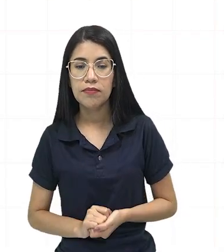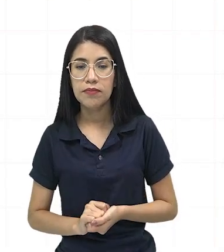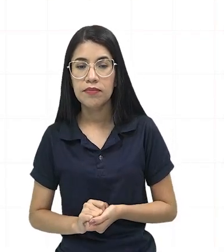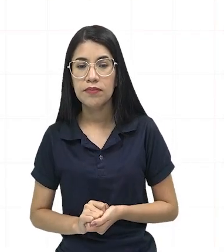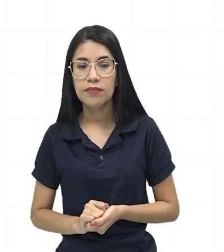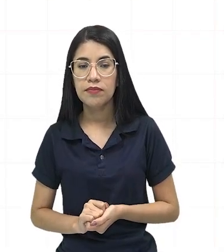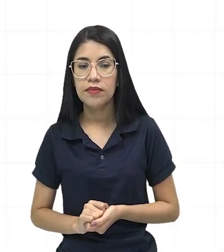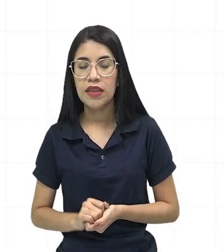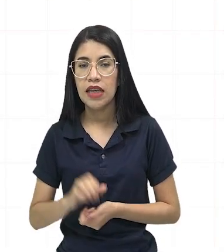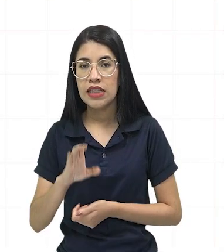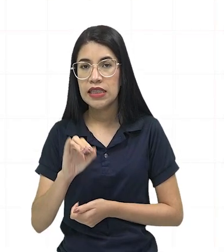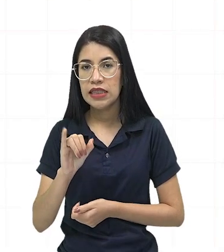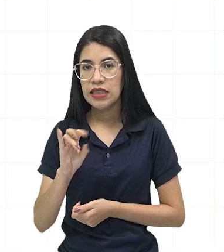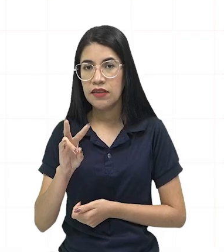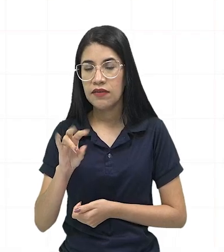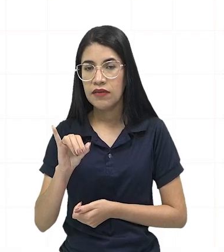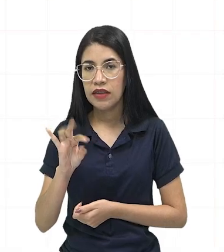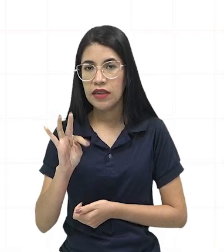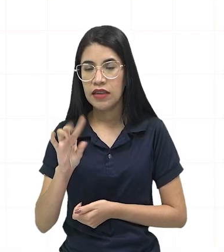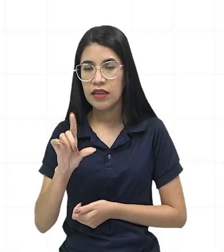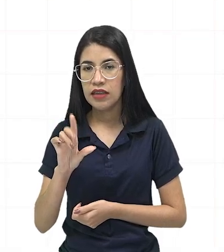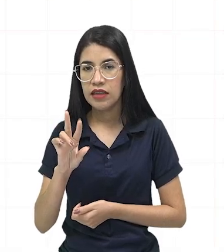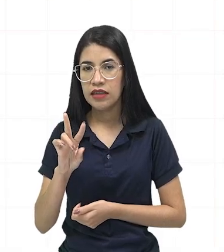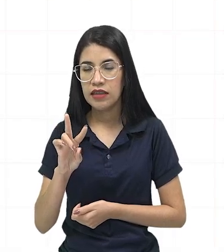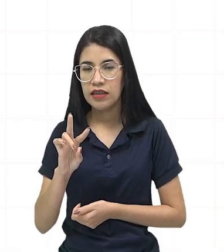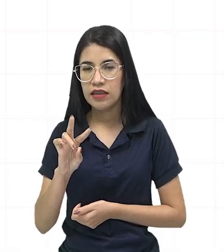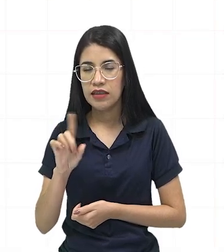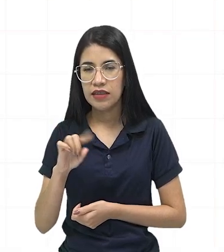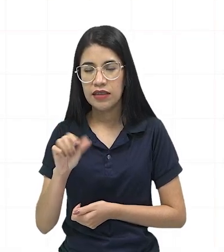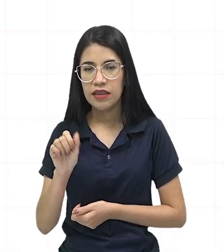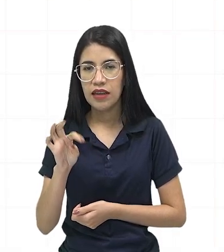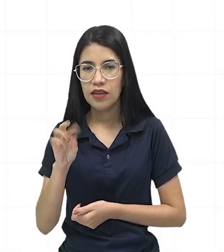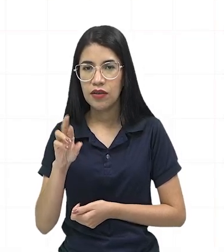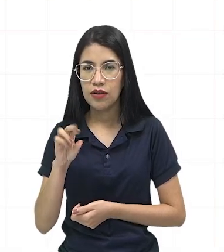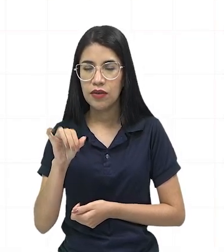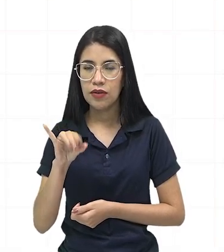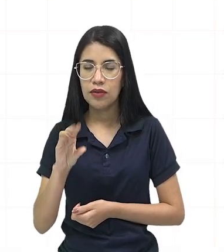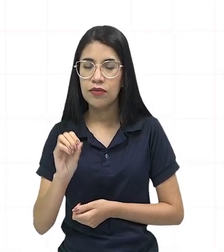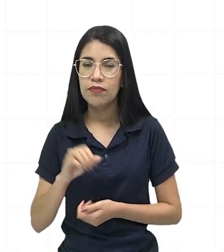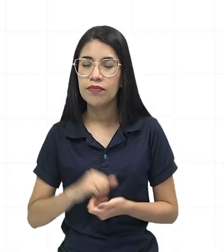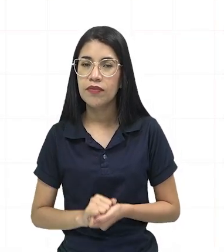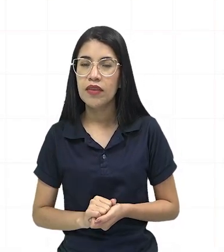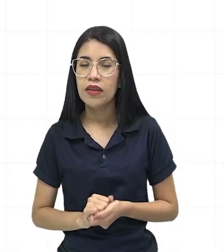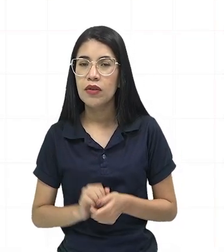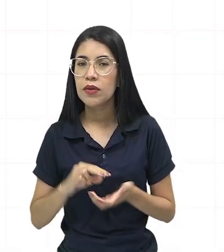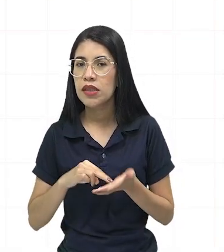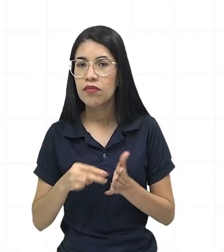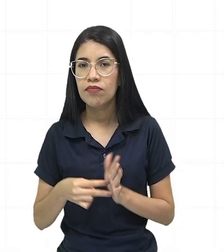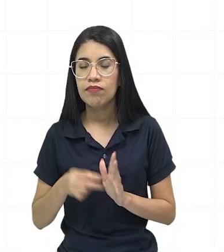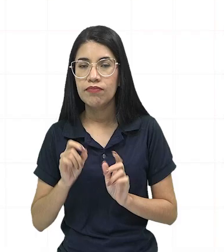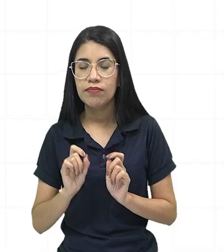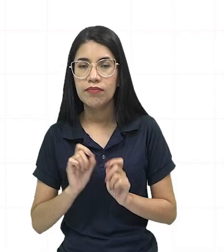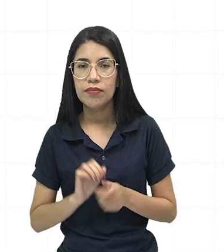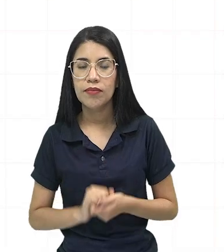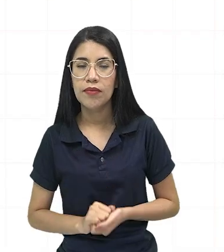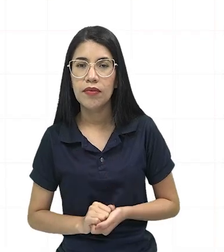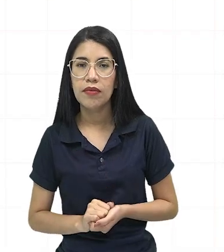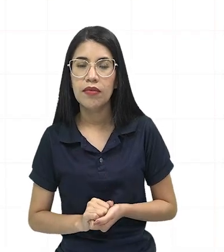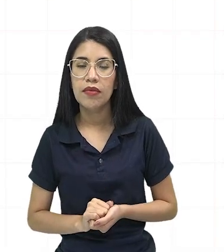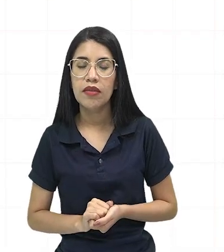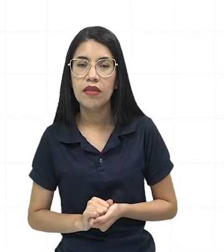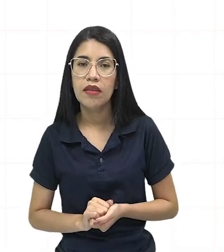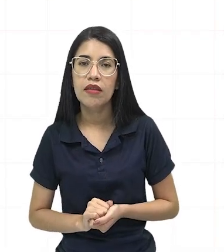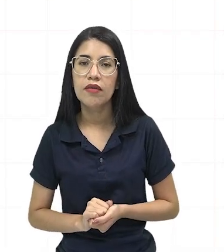de civilizatório, que era um projeto civilizatório. Mas você tem que entender que